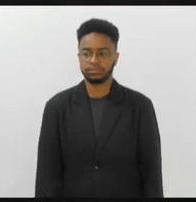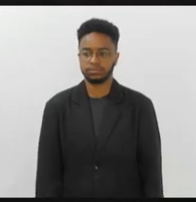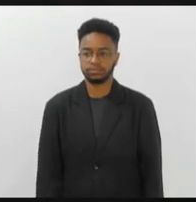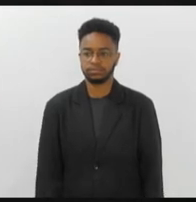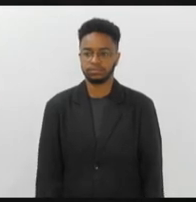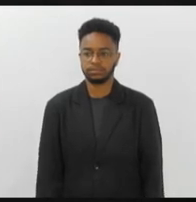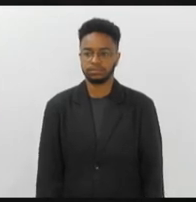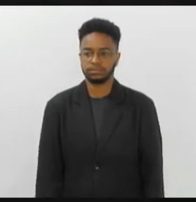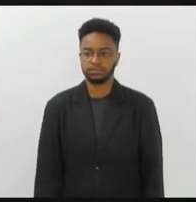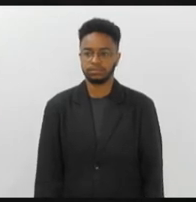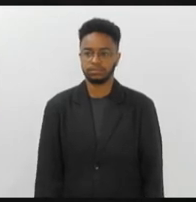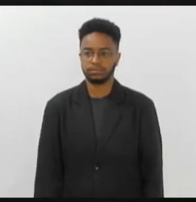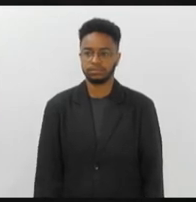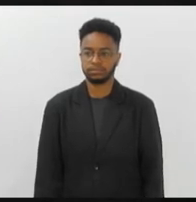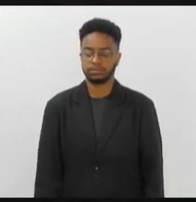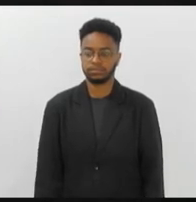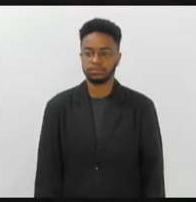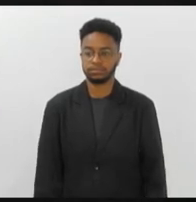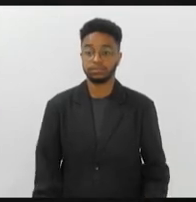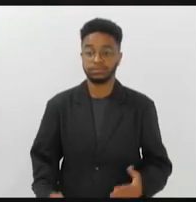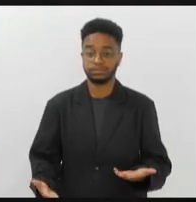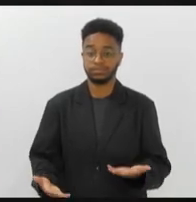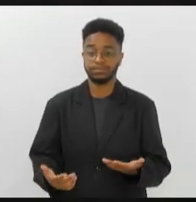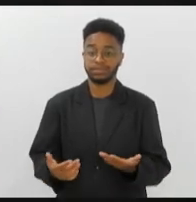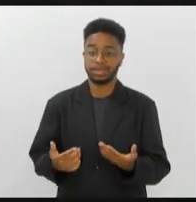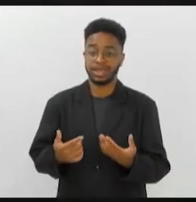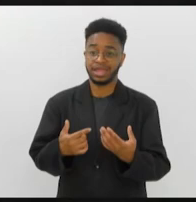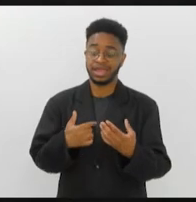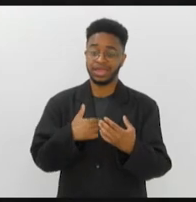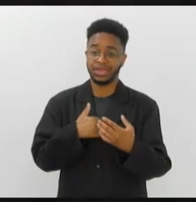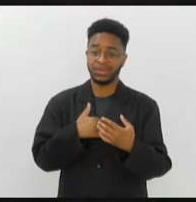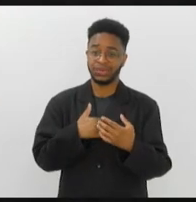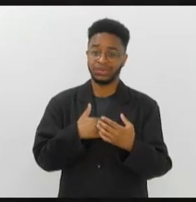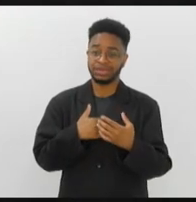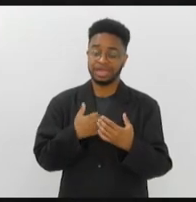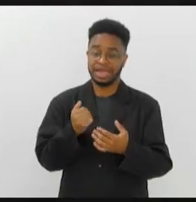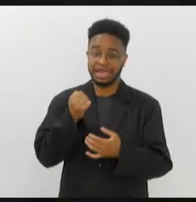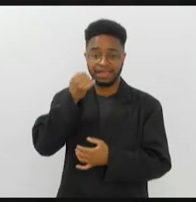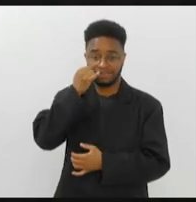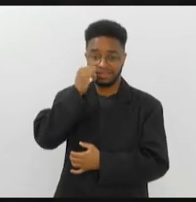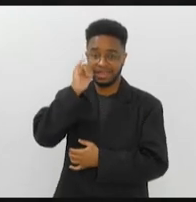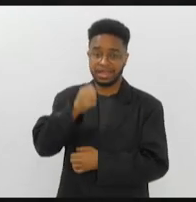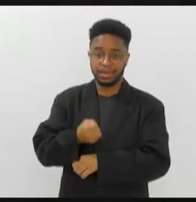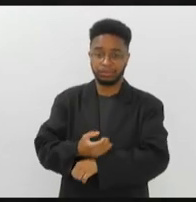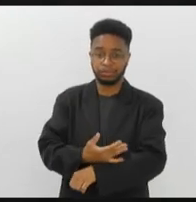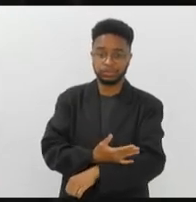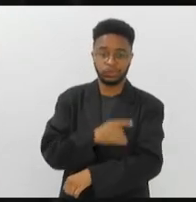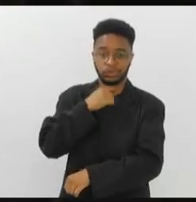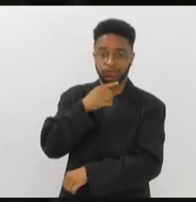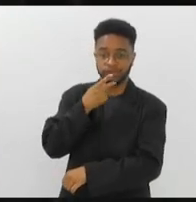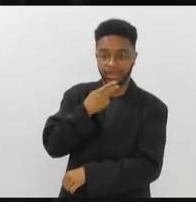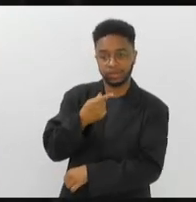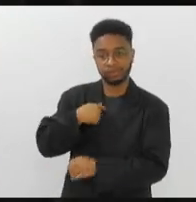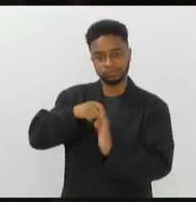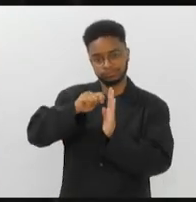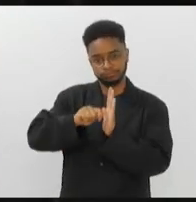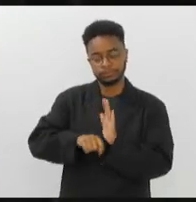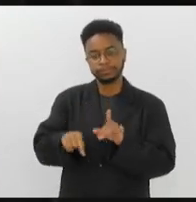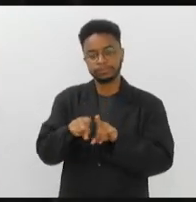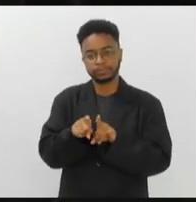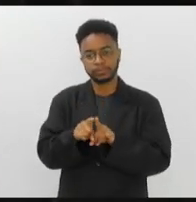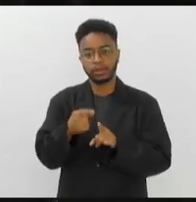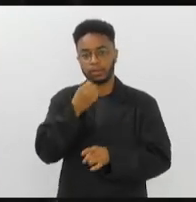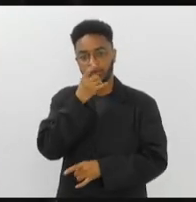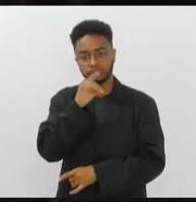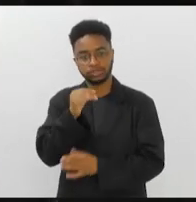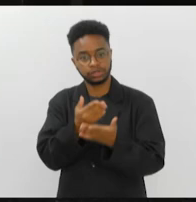Bom, para não ser tomada pela emoção, também escrevi aqui algumas palavras. Bom dia a todas as pessoas